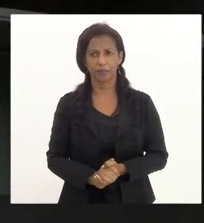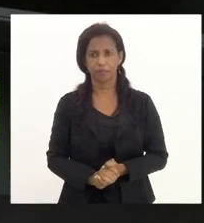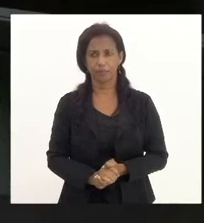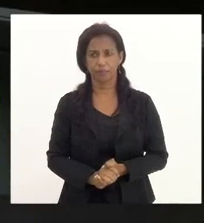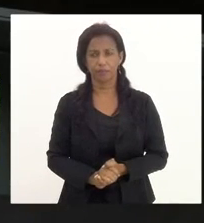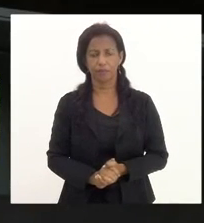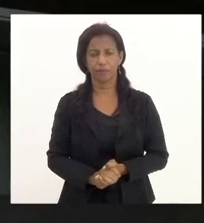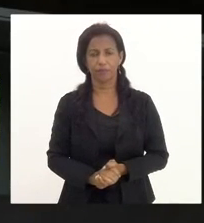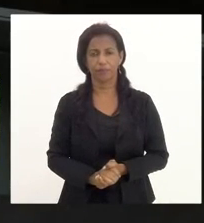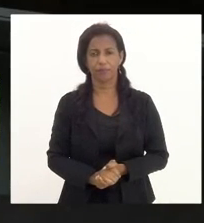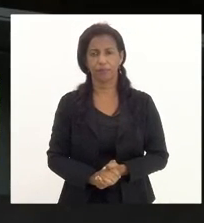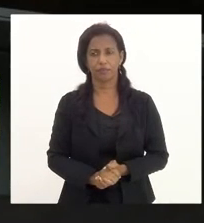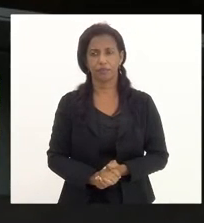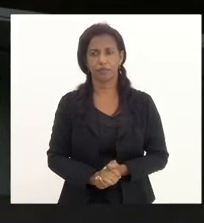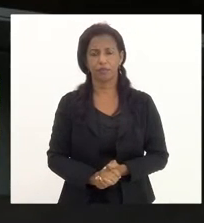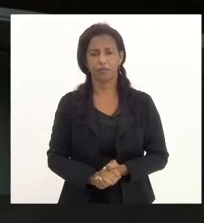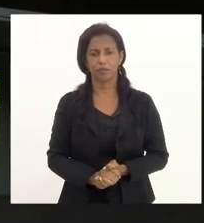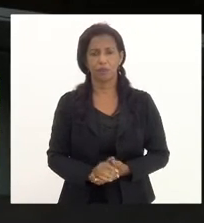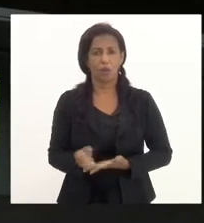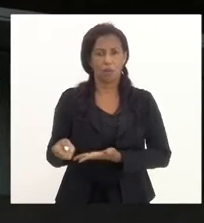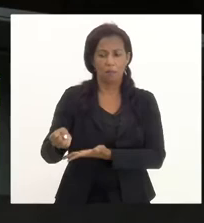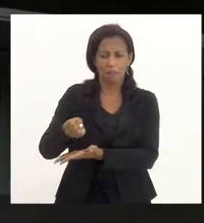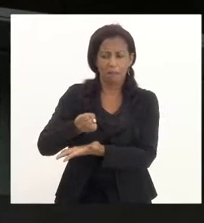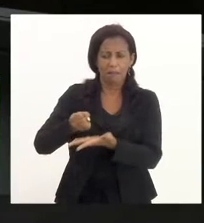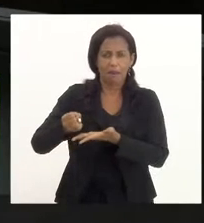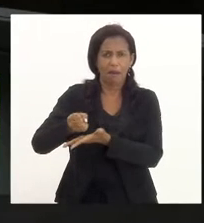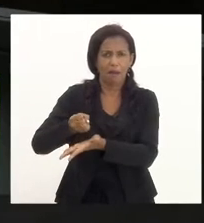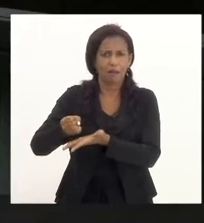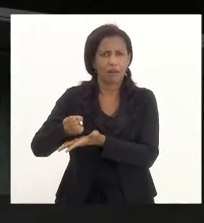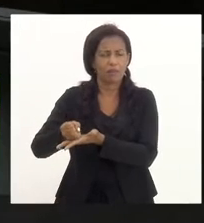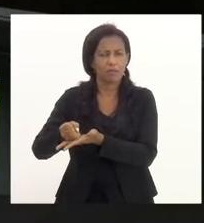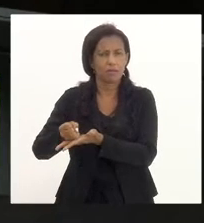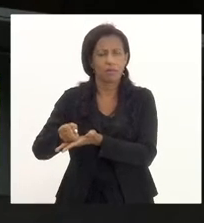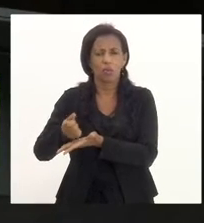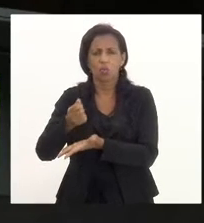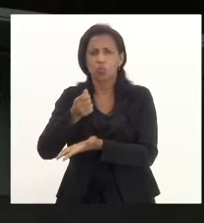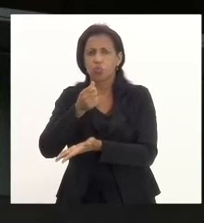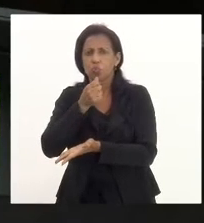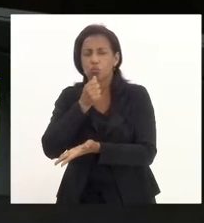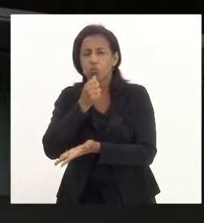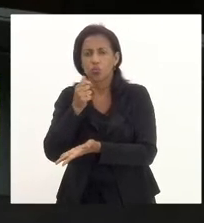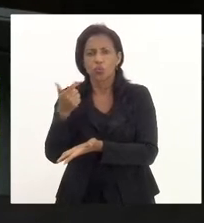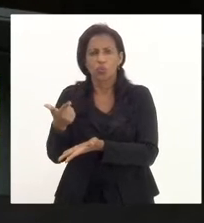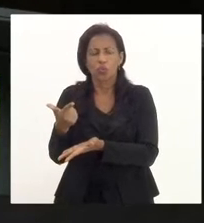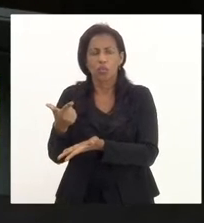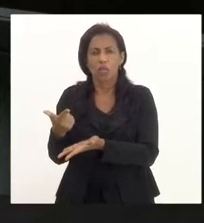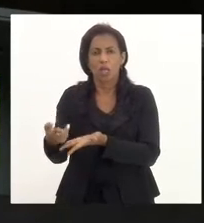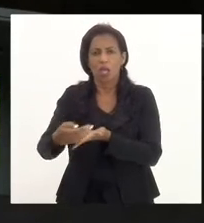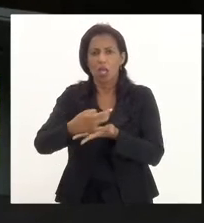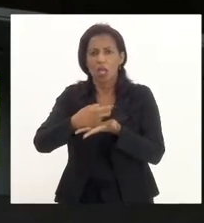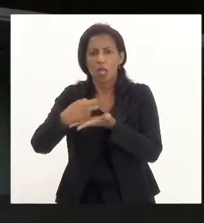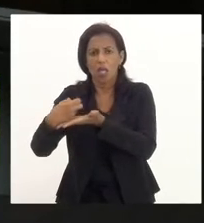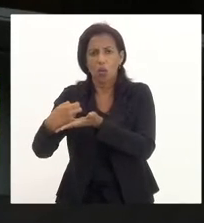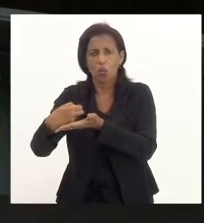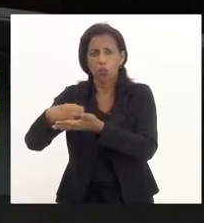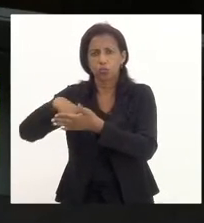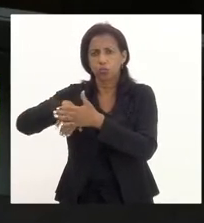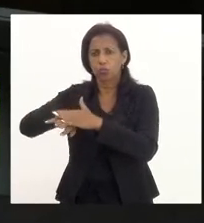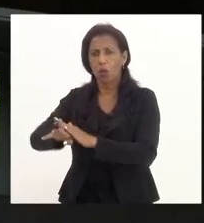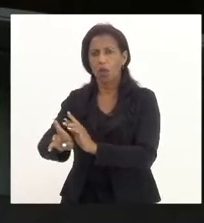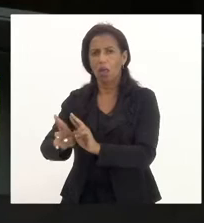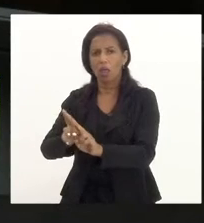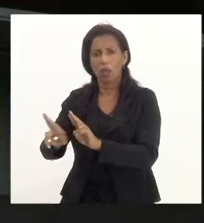uma base né não teve o seu recurso alocado